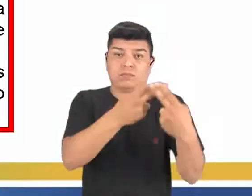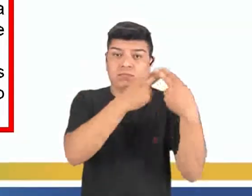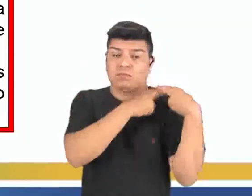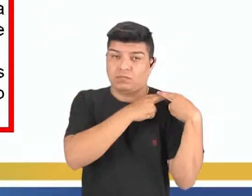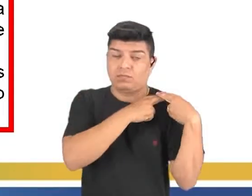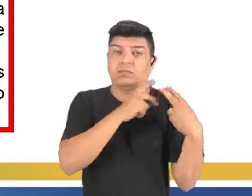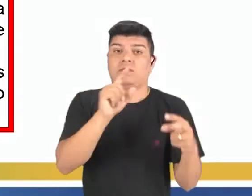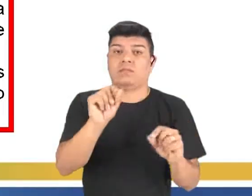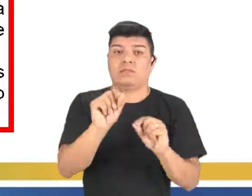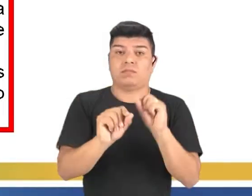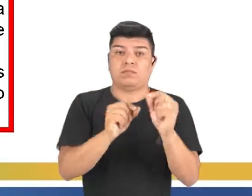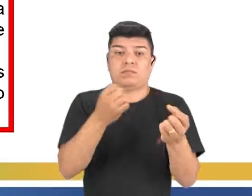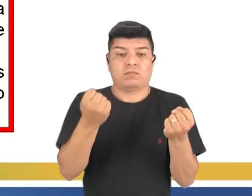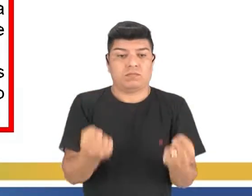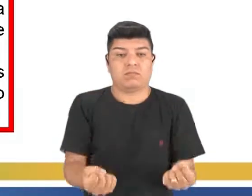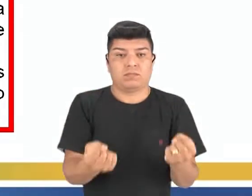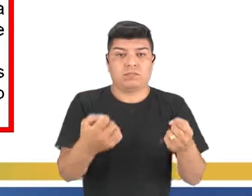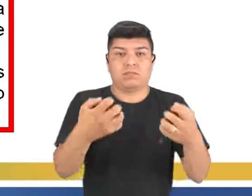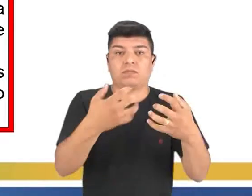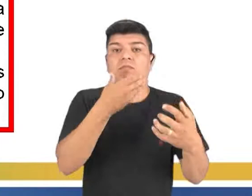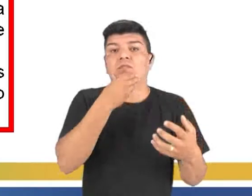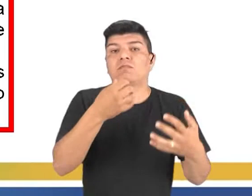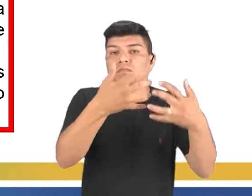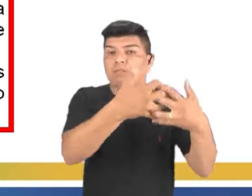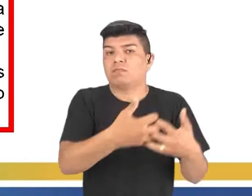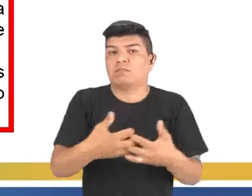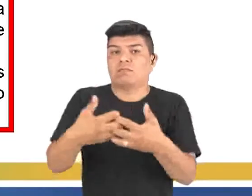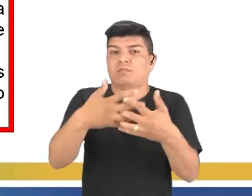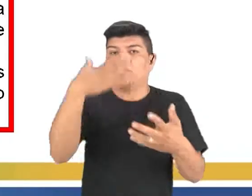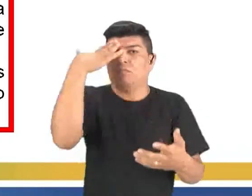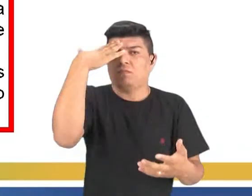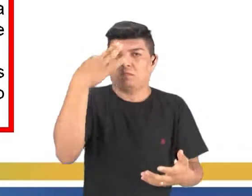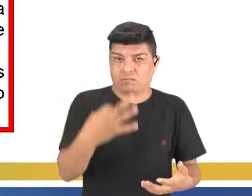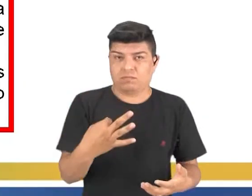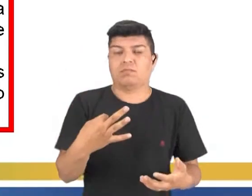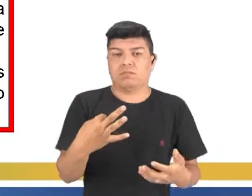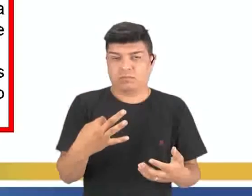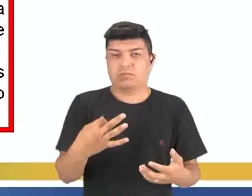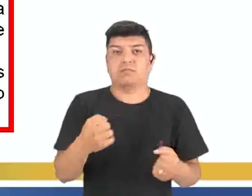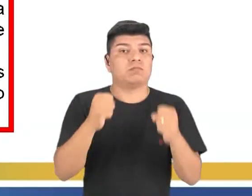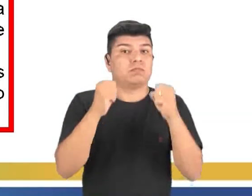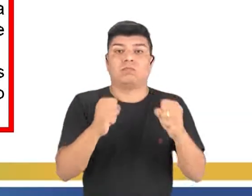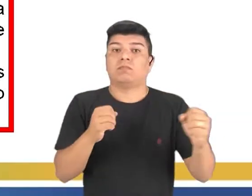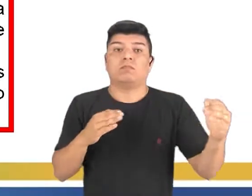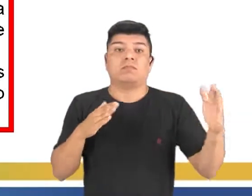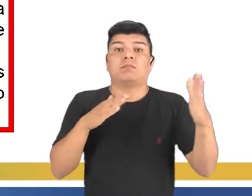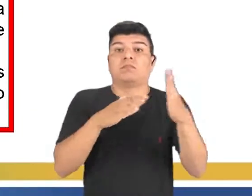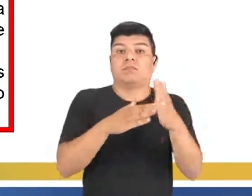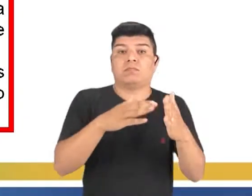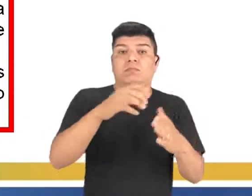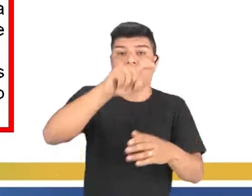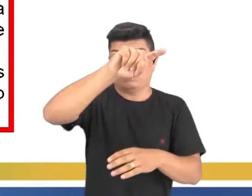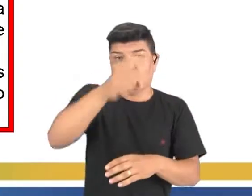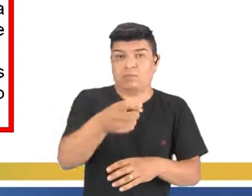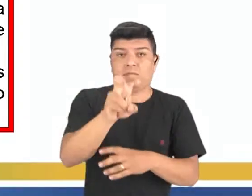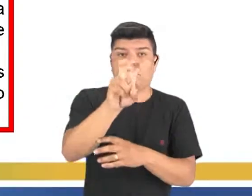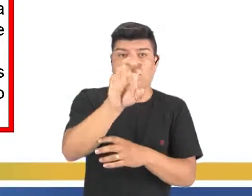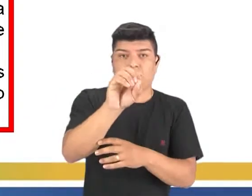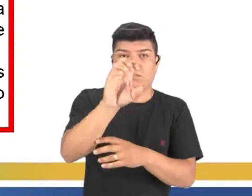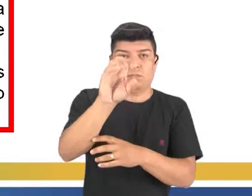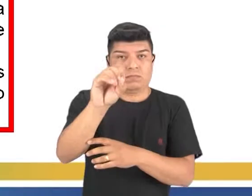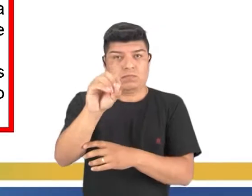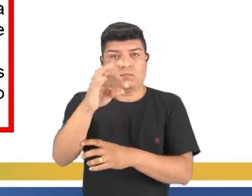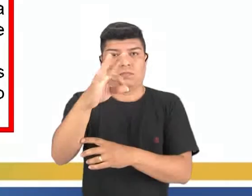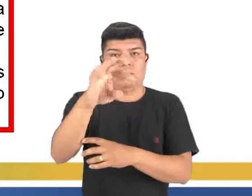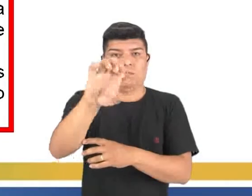com pesagens, um caminhoneiro sabe que o seu caminhão ele pode carregar no máximo 1.500 telhas ou